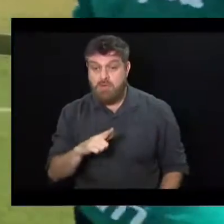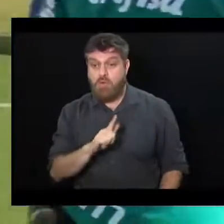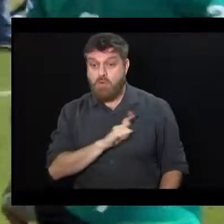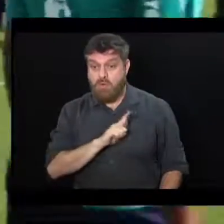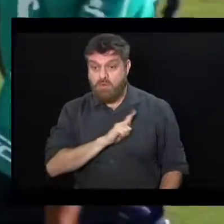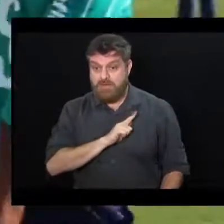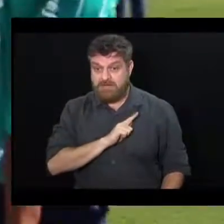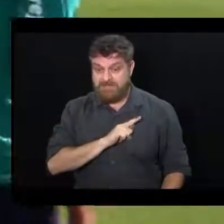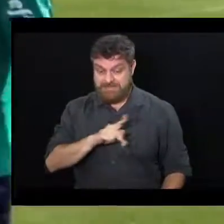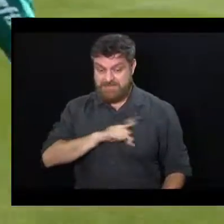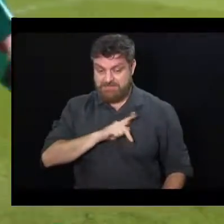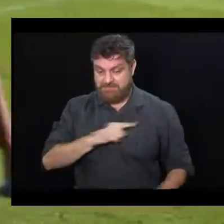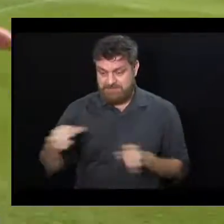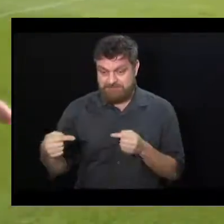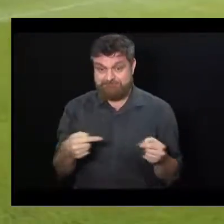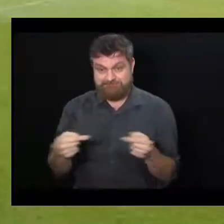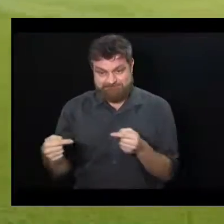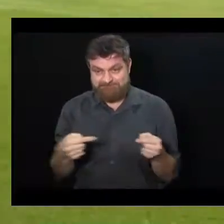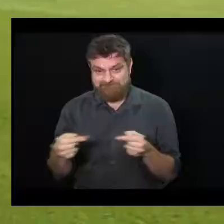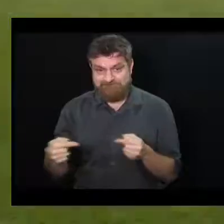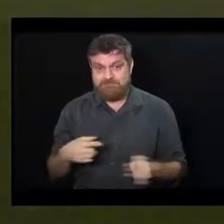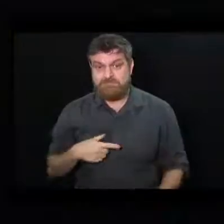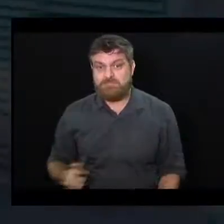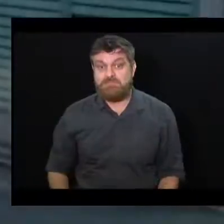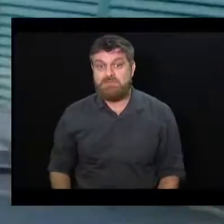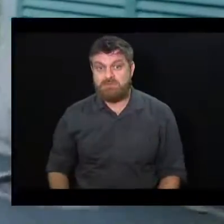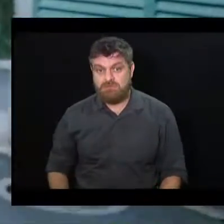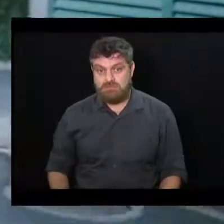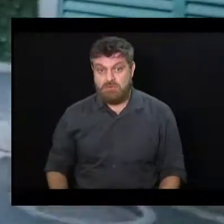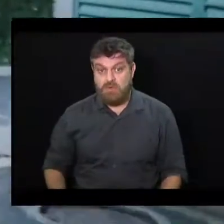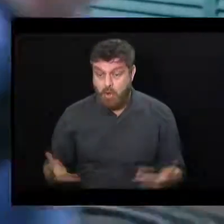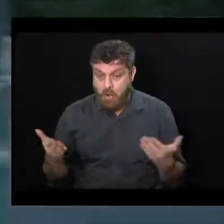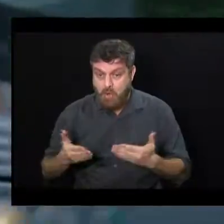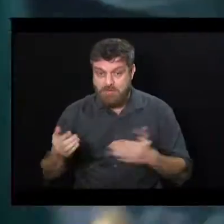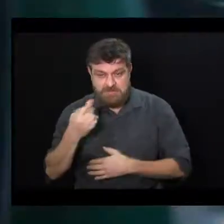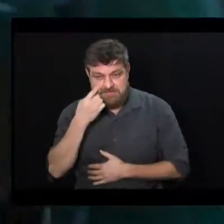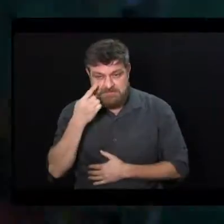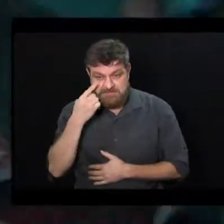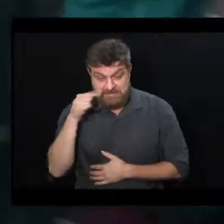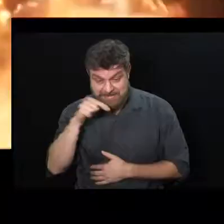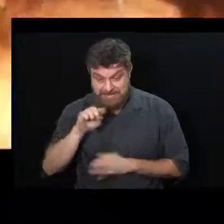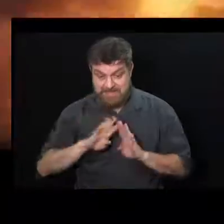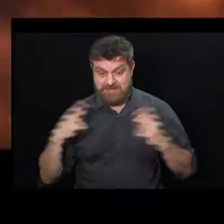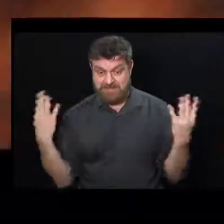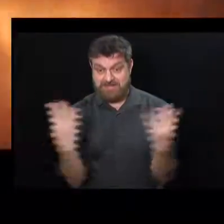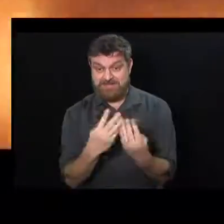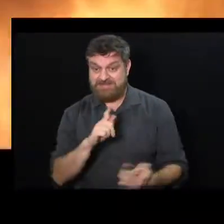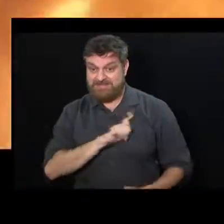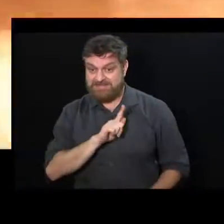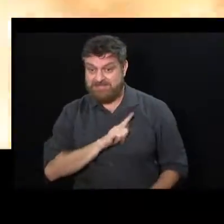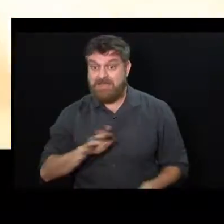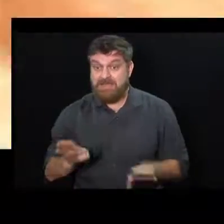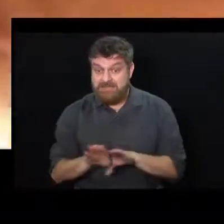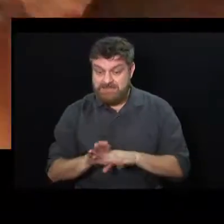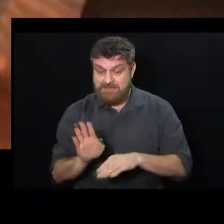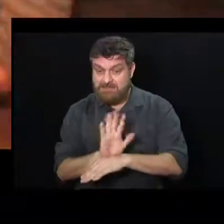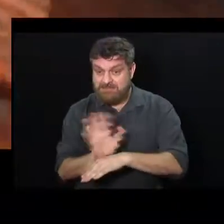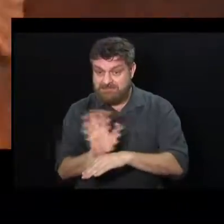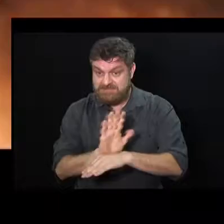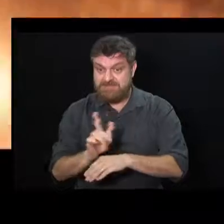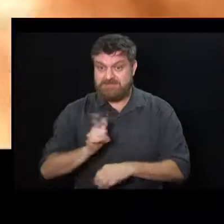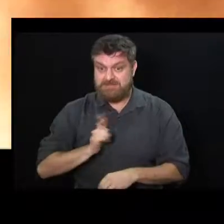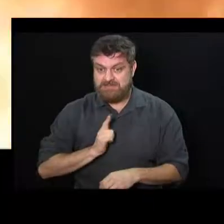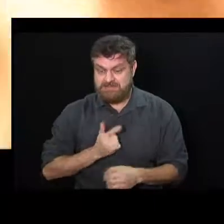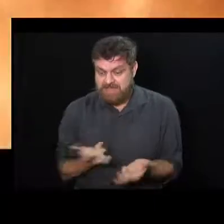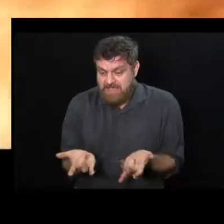Palmeiras para um amistoso. Os detalhes desta partida você confere direto do Brinco de Ouro. Tem ainda as estreias no cinema.